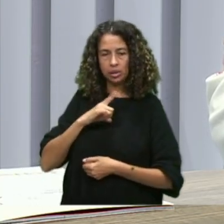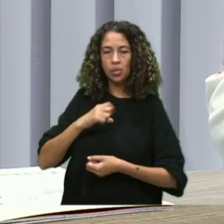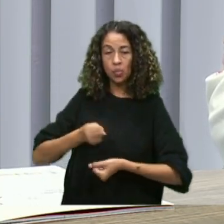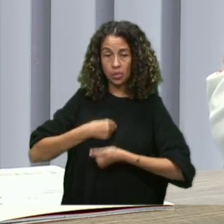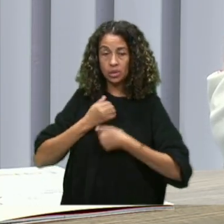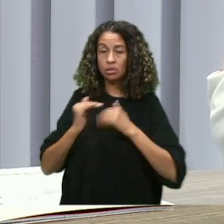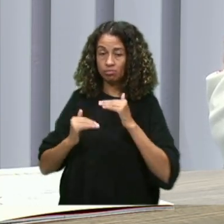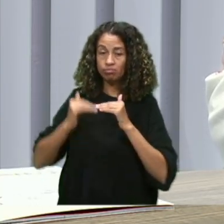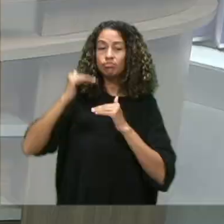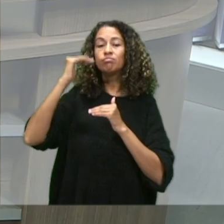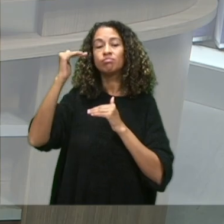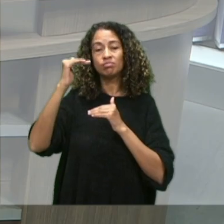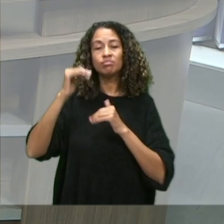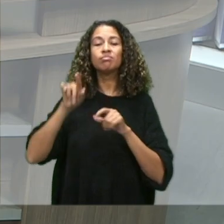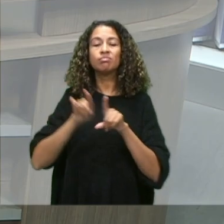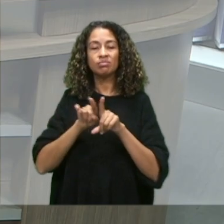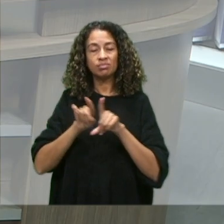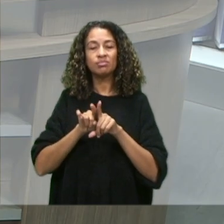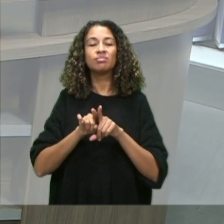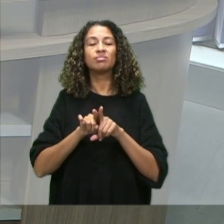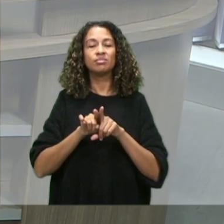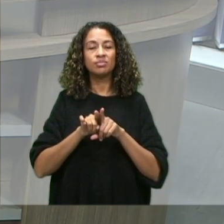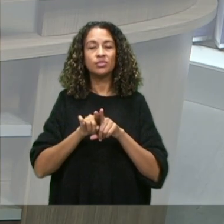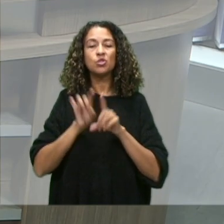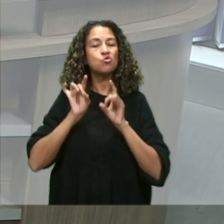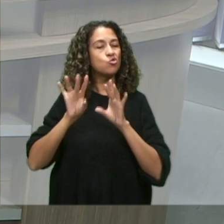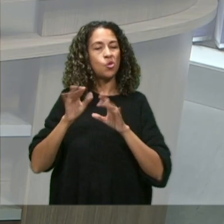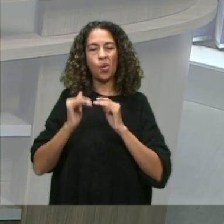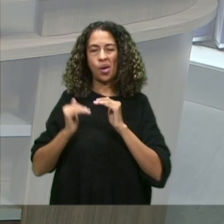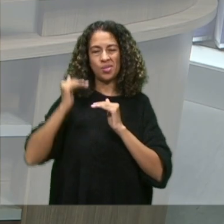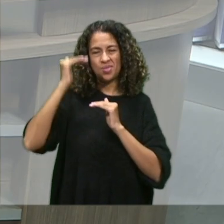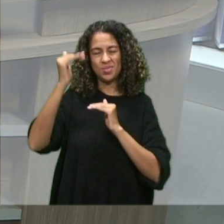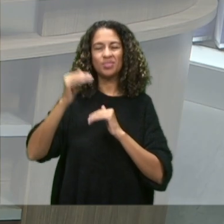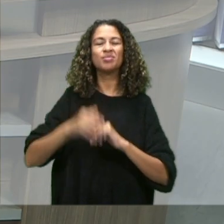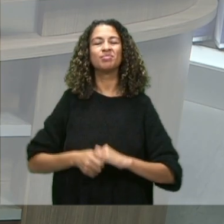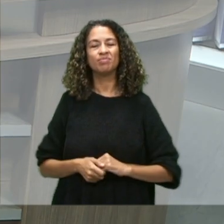adultos, inclusive, Ué, que é só para adultos.